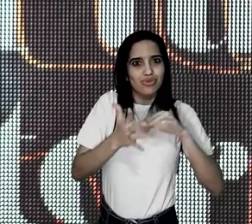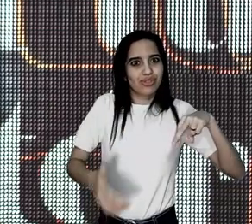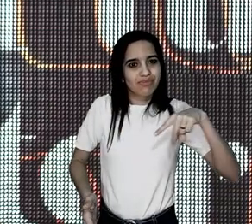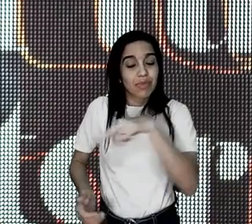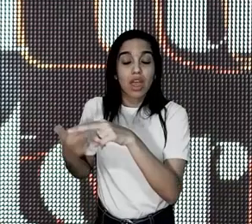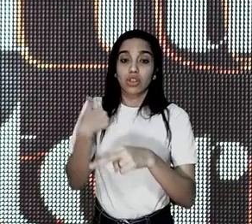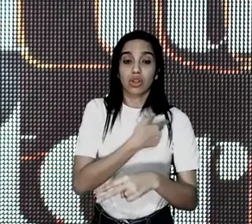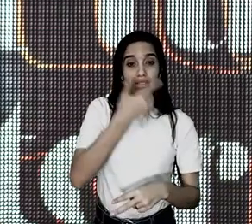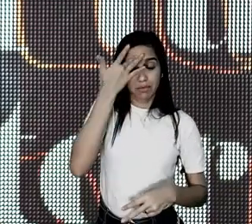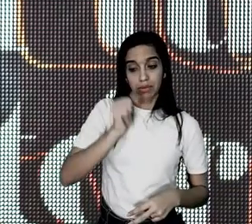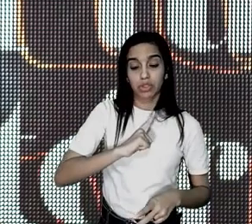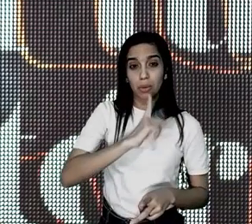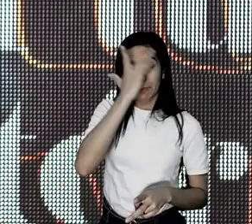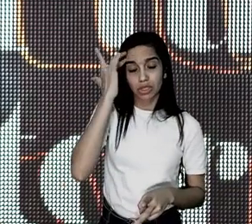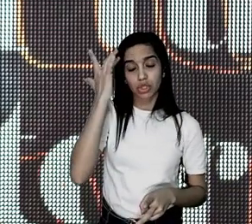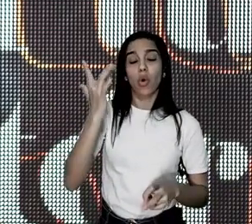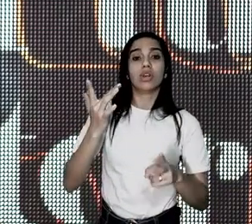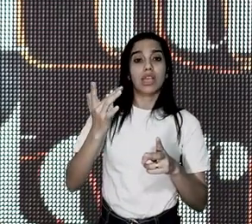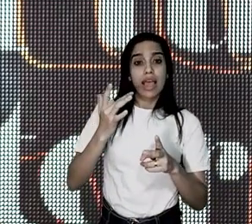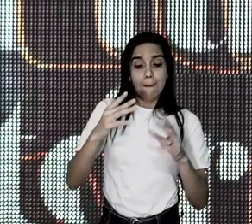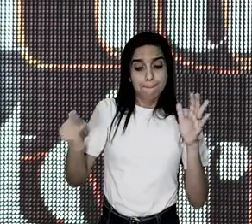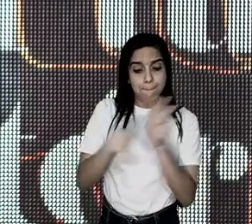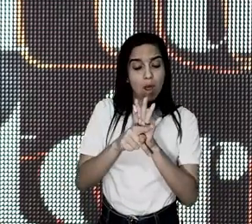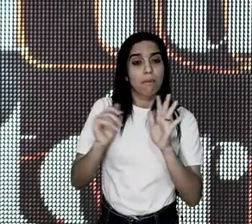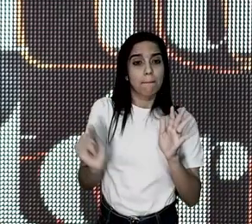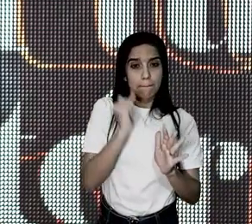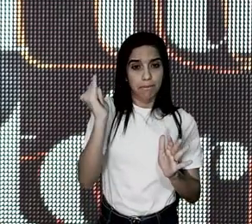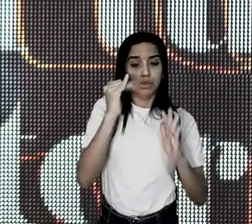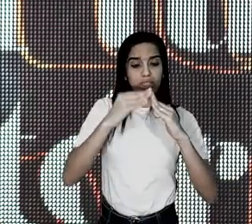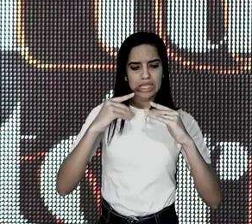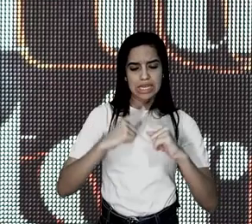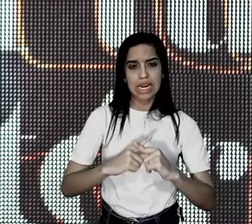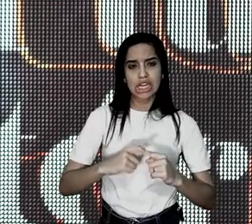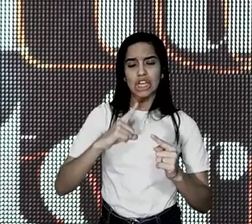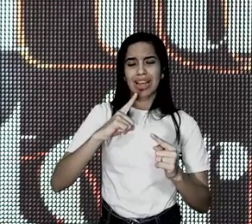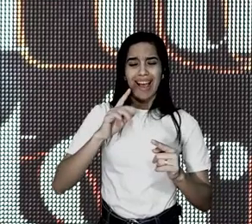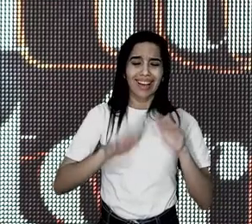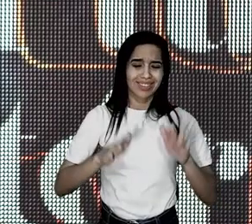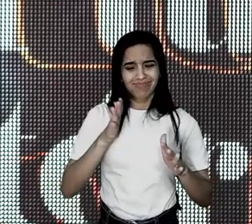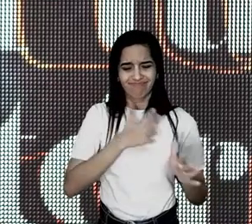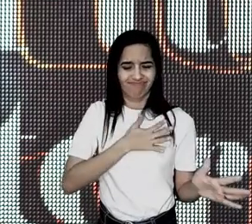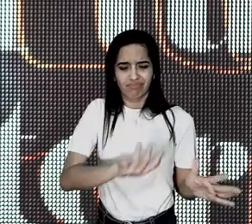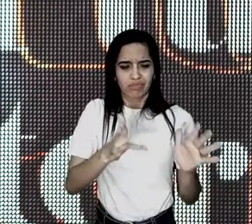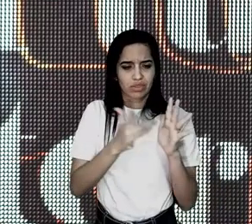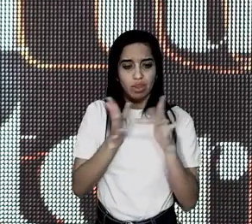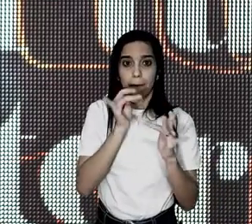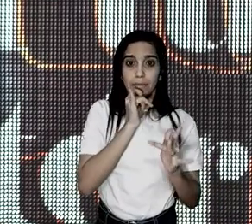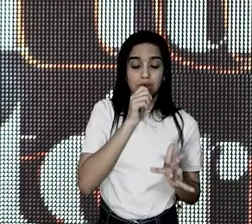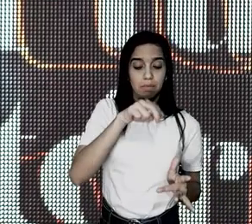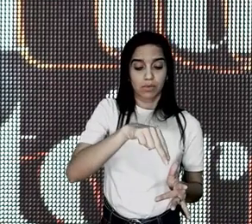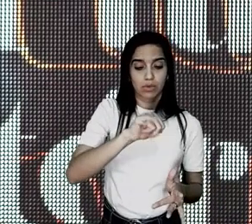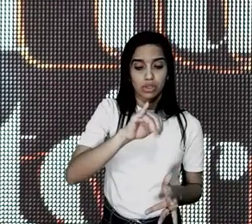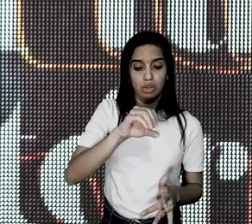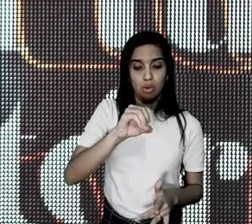ali, doutores da lei, escribas, que tinham várias resistências contra Jesus. Nicodemos, para ver